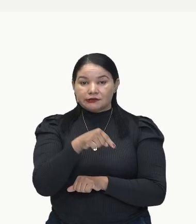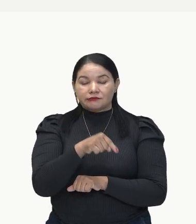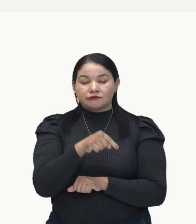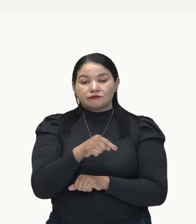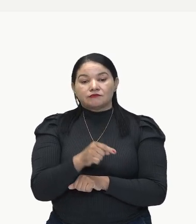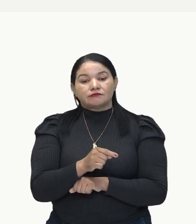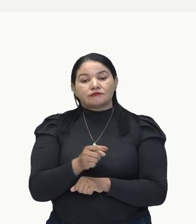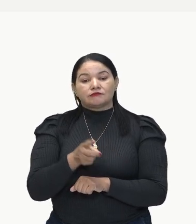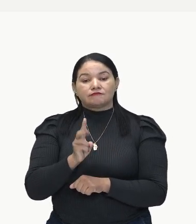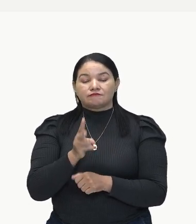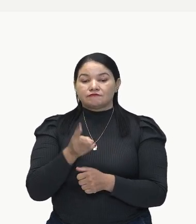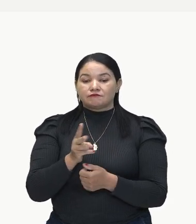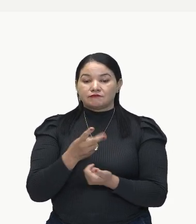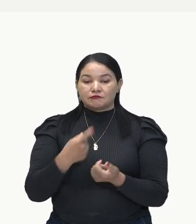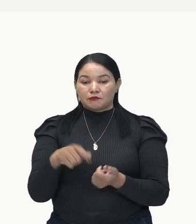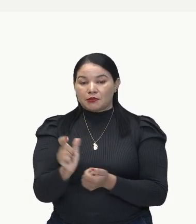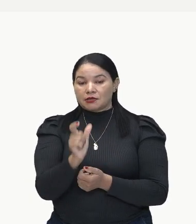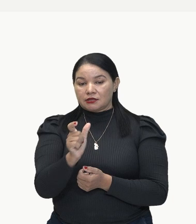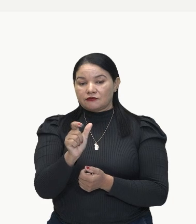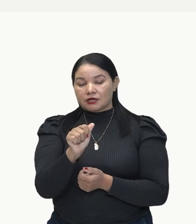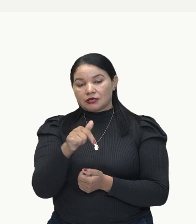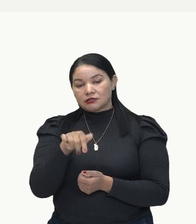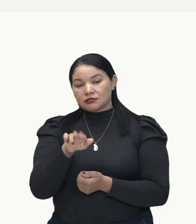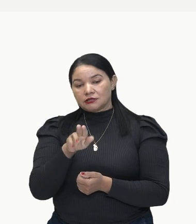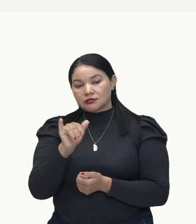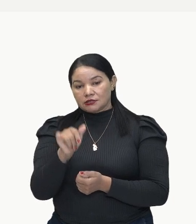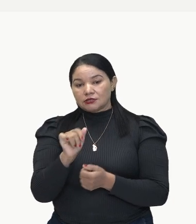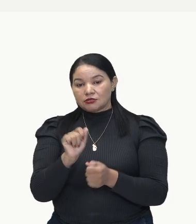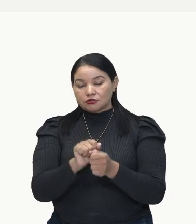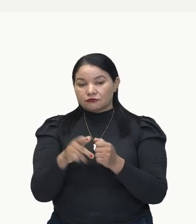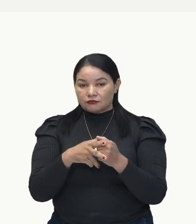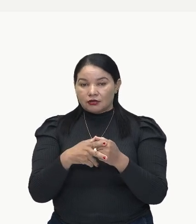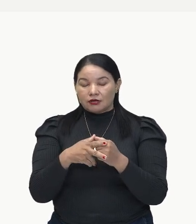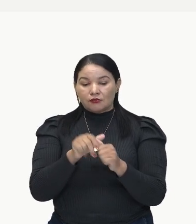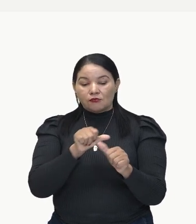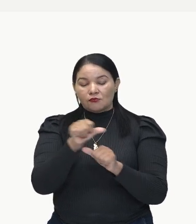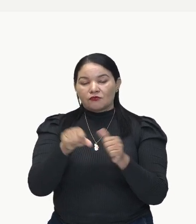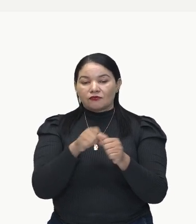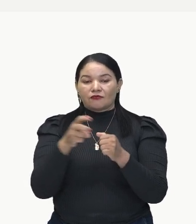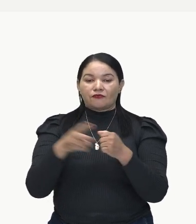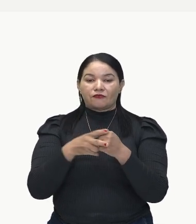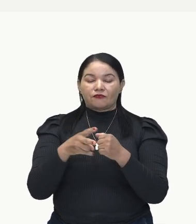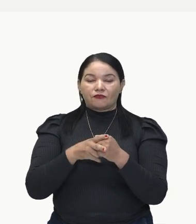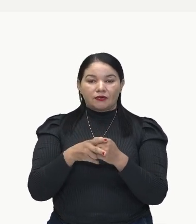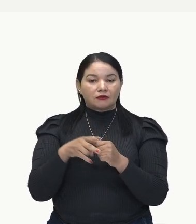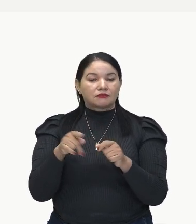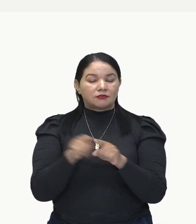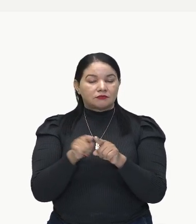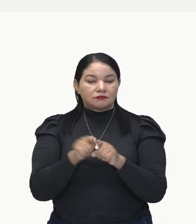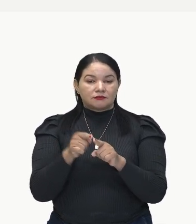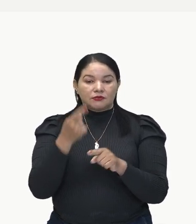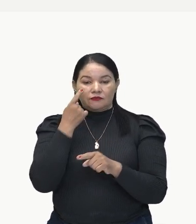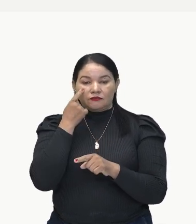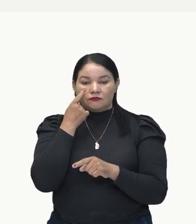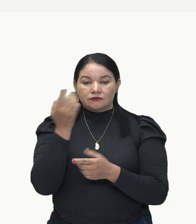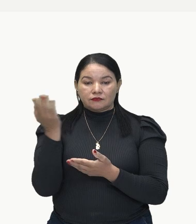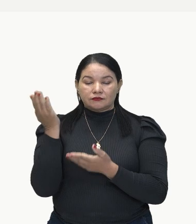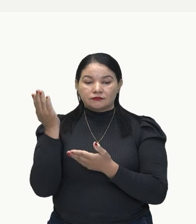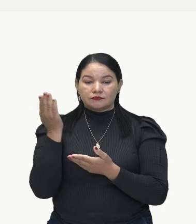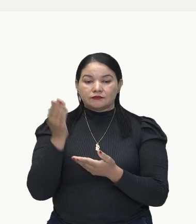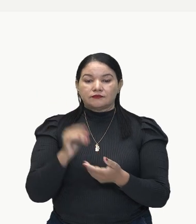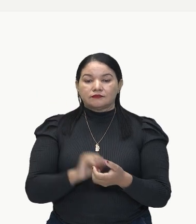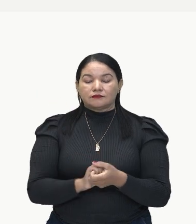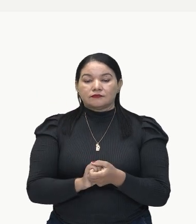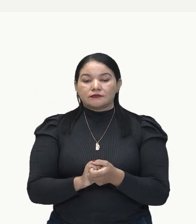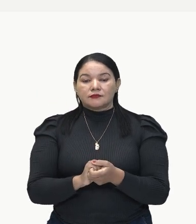Olha como novamente o meu modificador, o meu advérbio, que está modificando o verbo, aparecem. A gente vai ver ainda que o advérbio possui